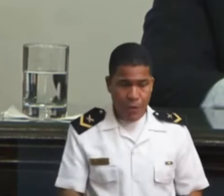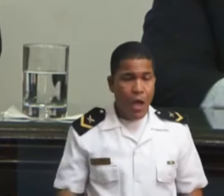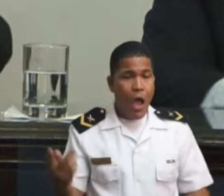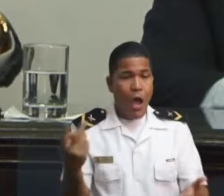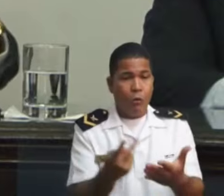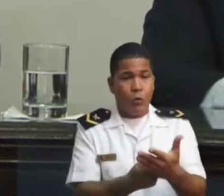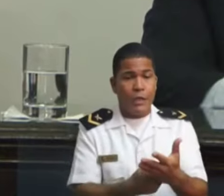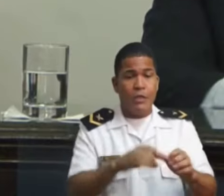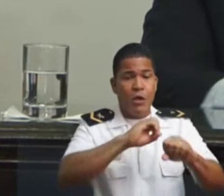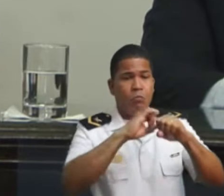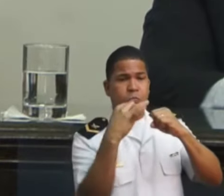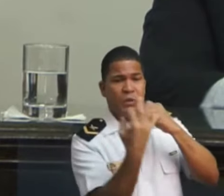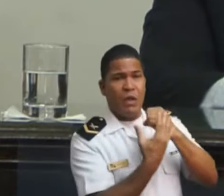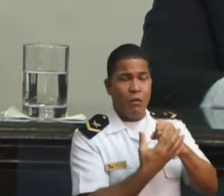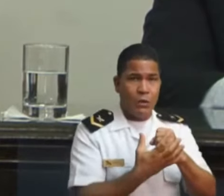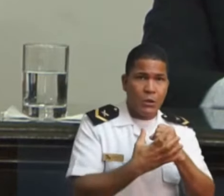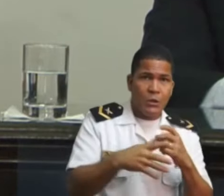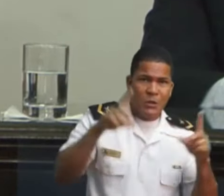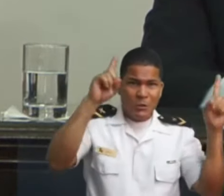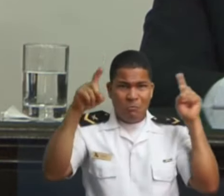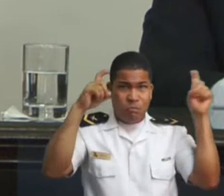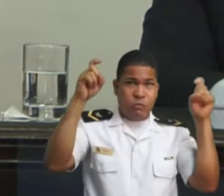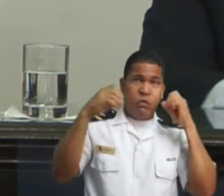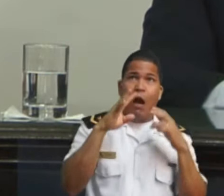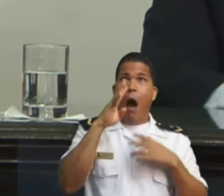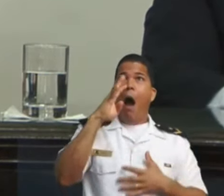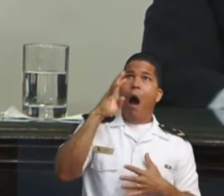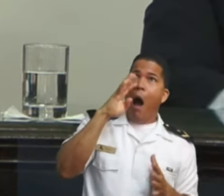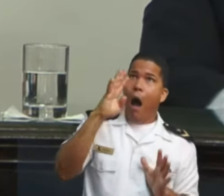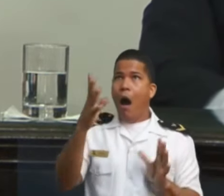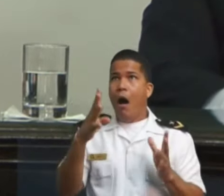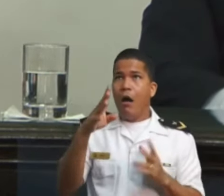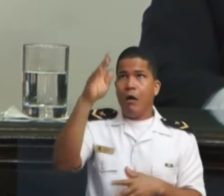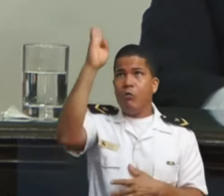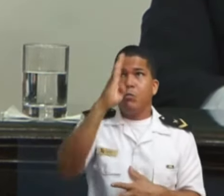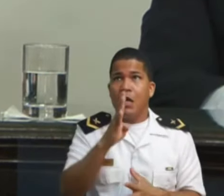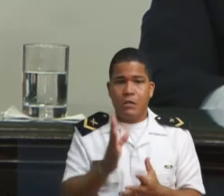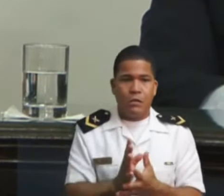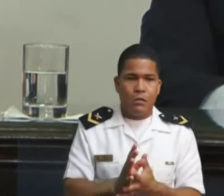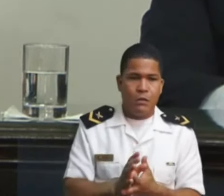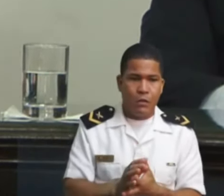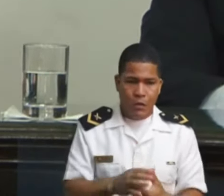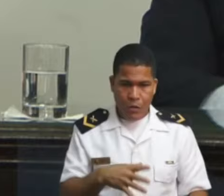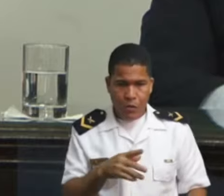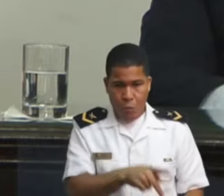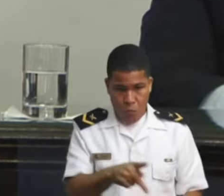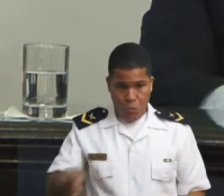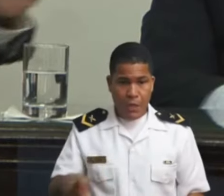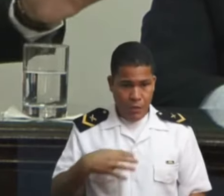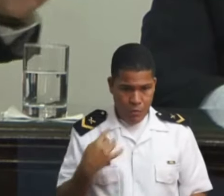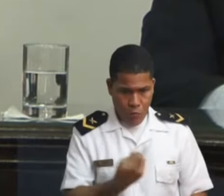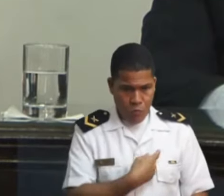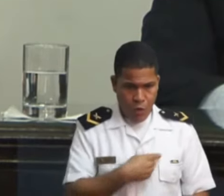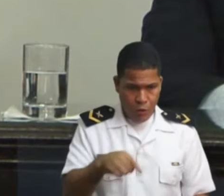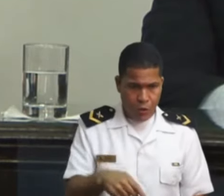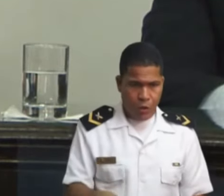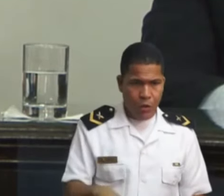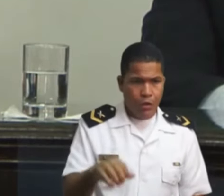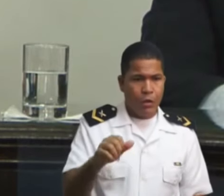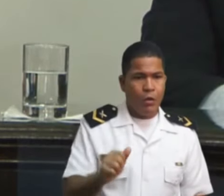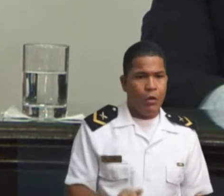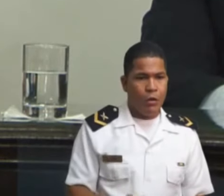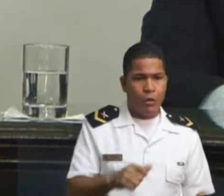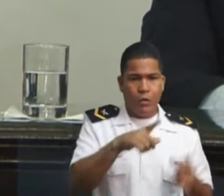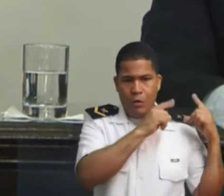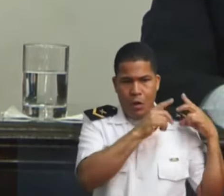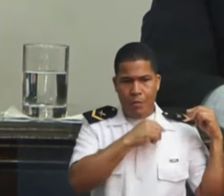houve aquela perplexidade geral no país, nosso presidente, Almirante Lima Filho,